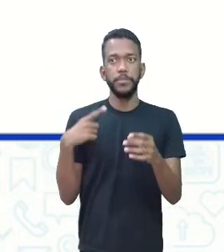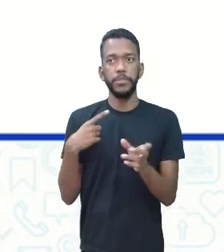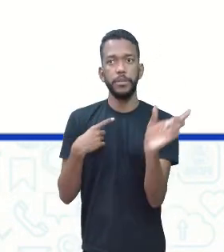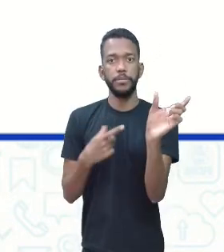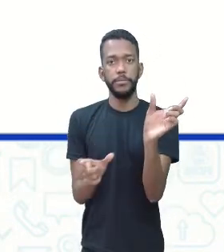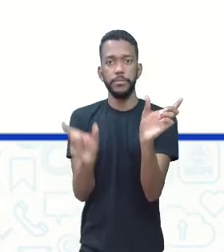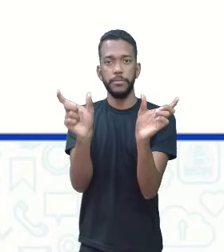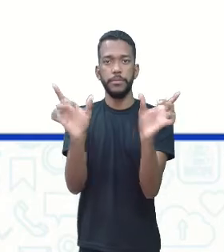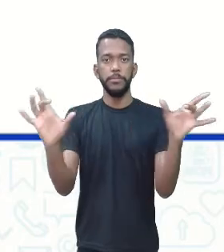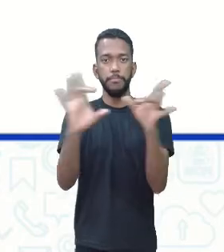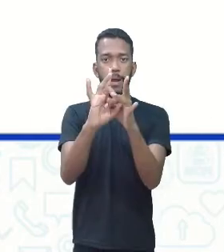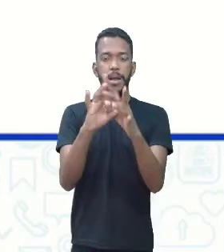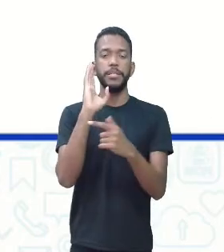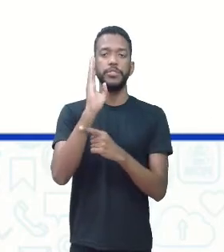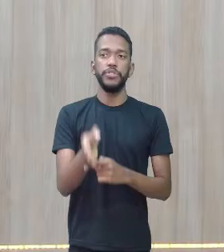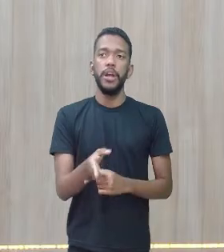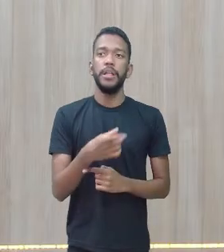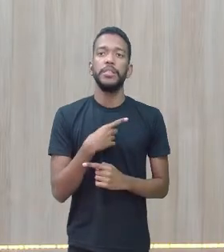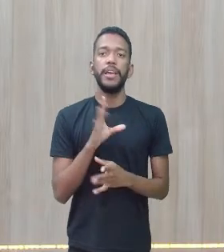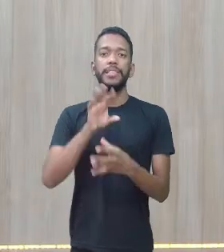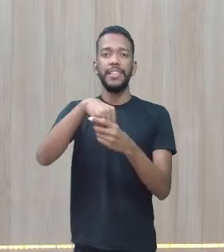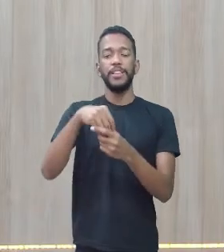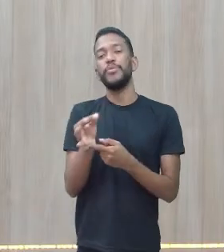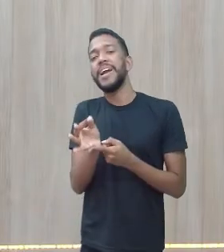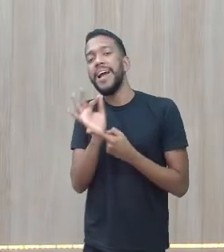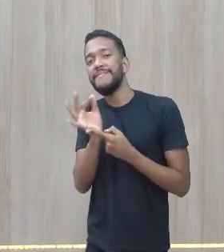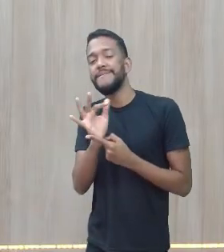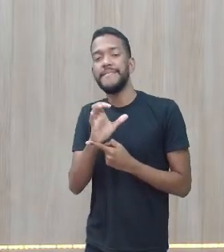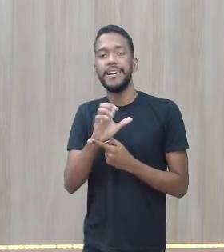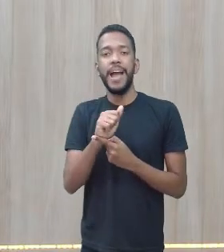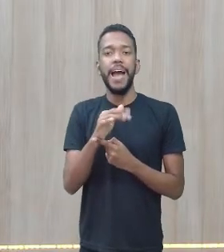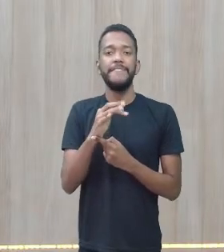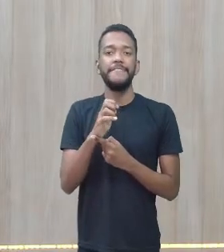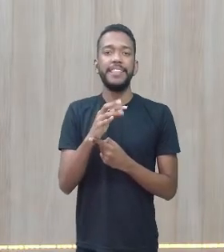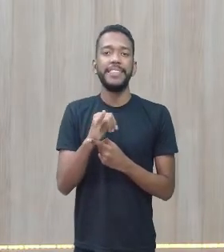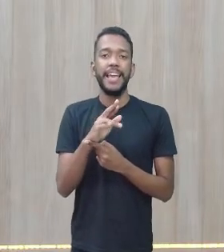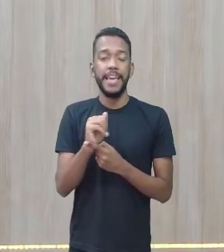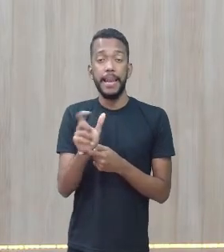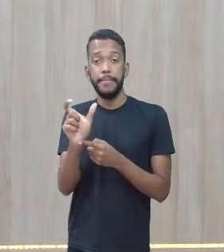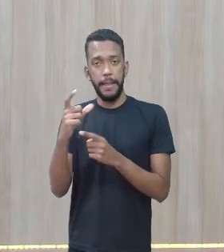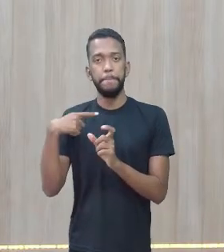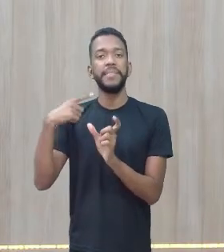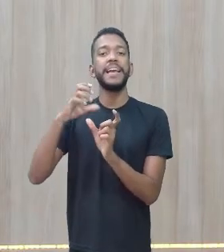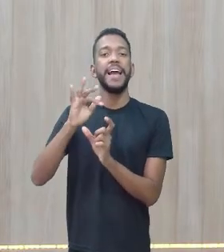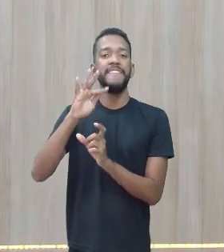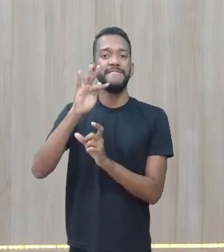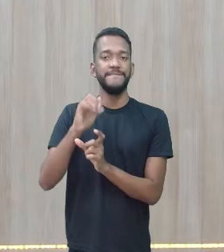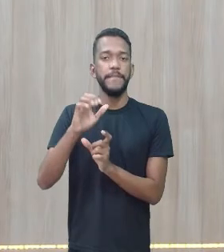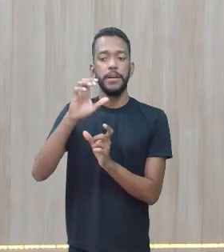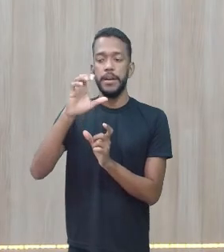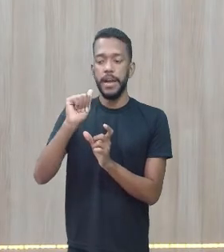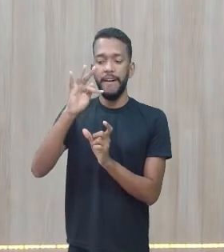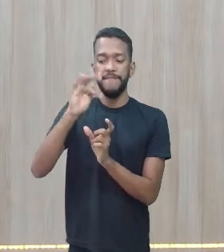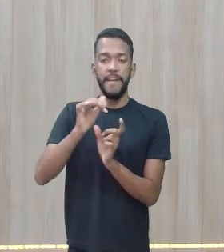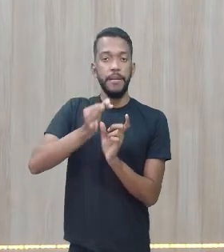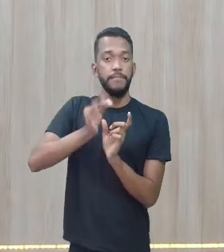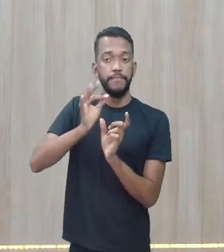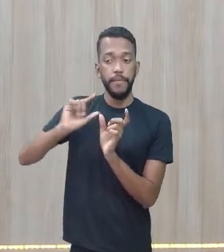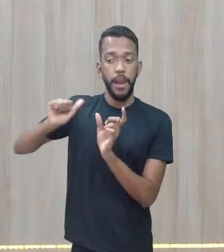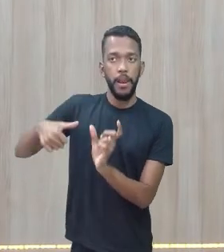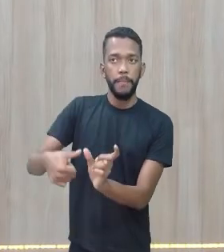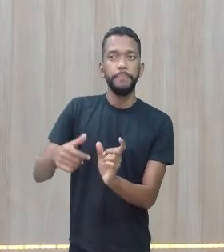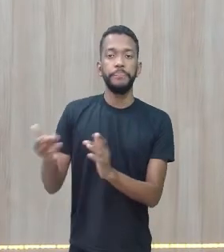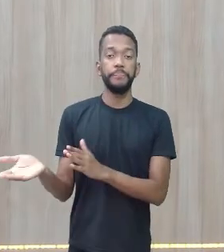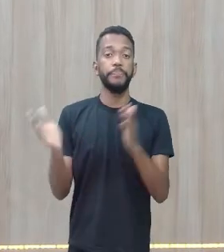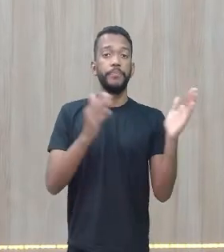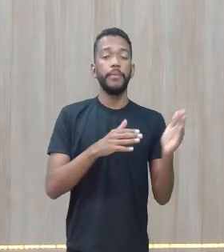esse papel. Isso na palavra cafeteira, que é derivada de café. Já na palavra